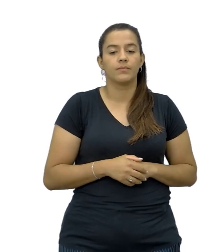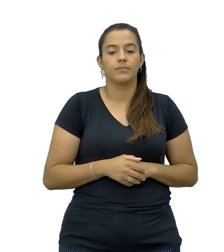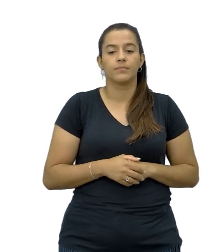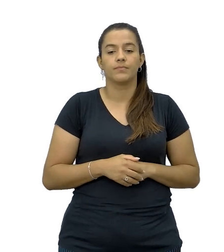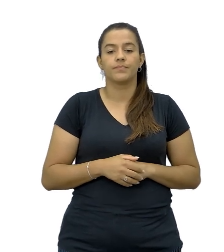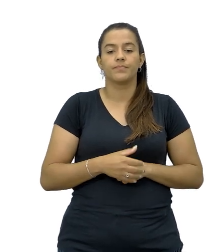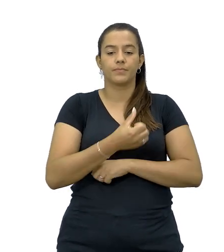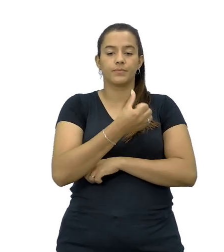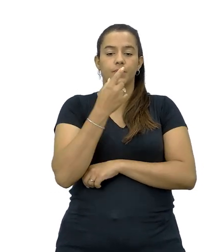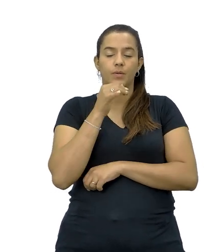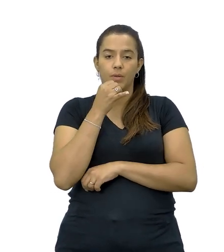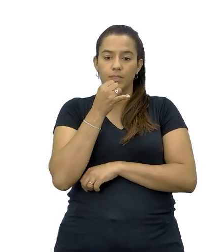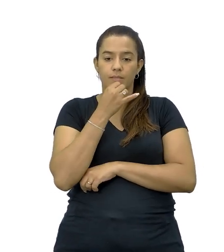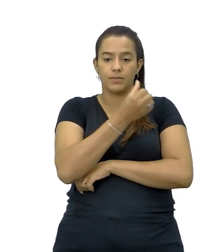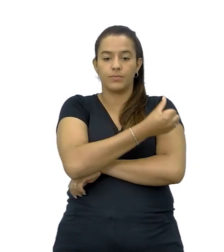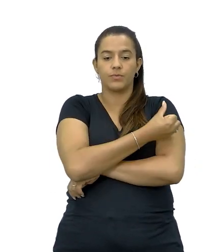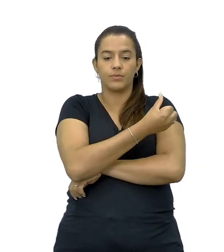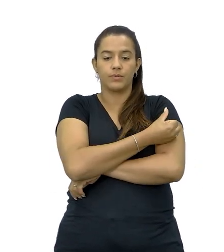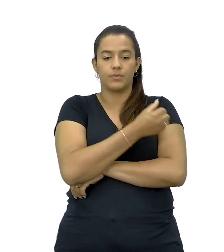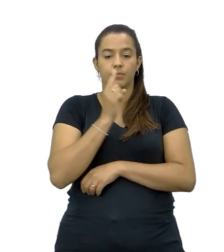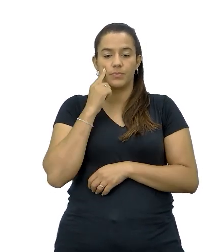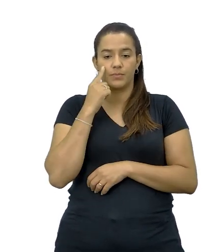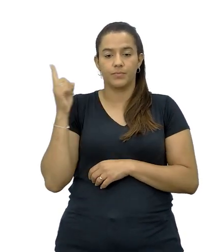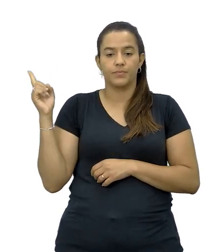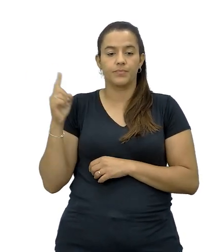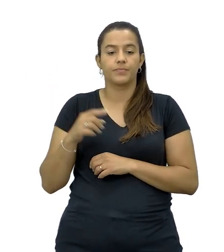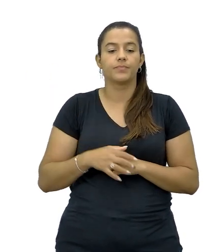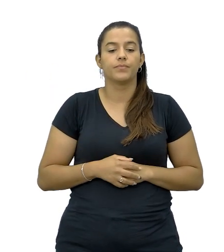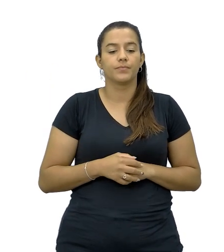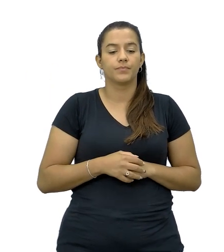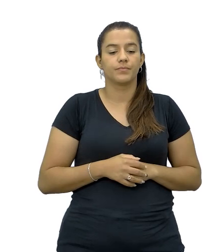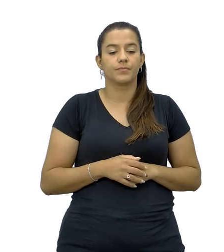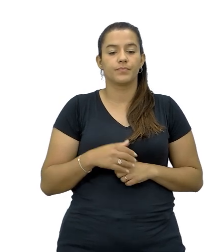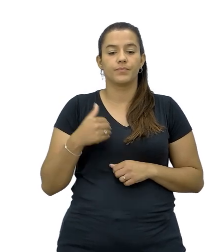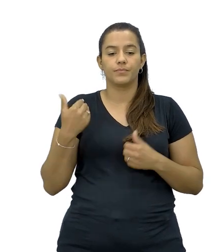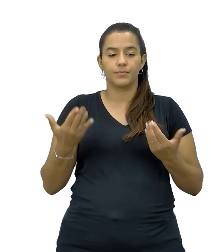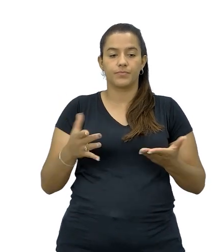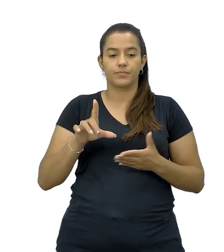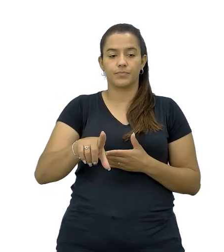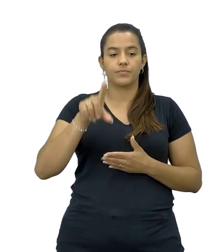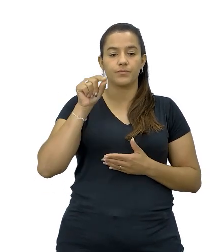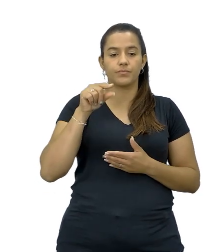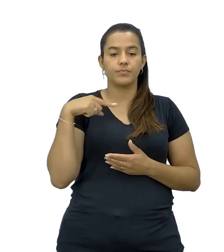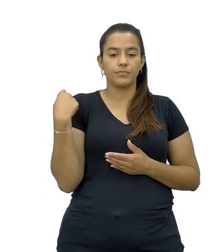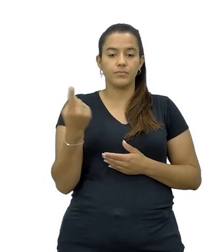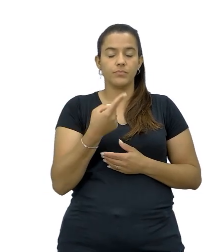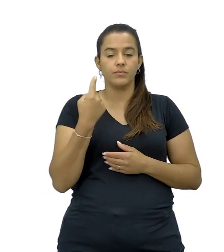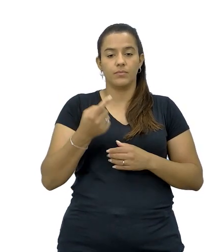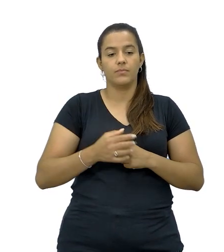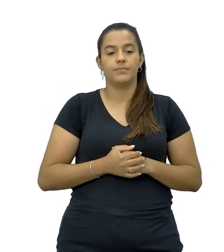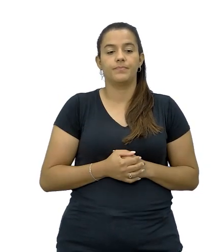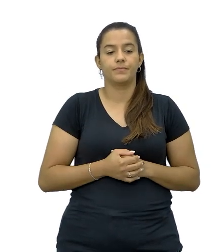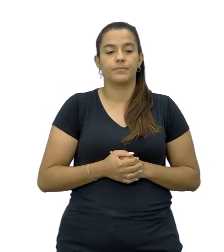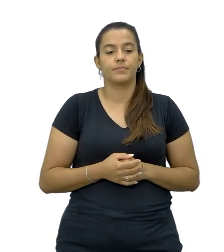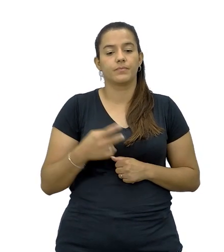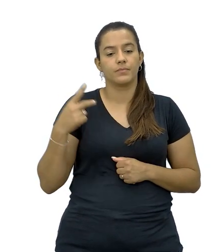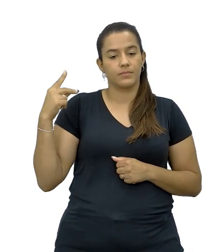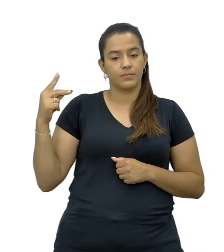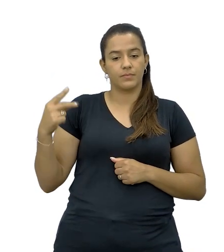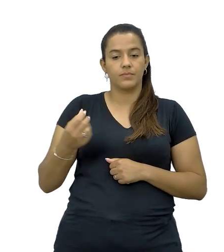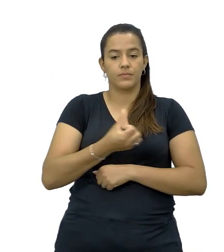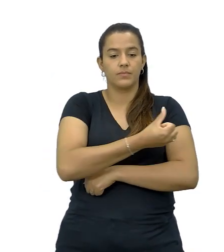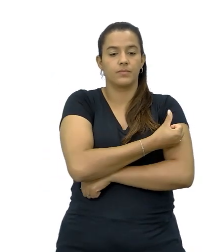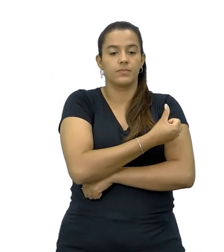desculpa. Exemplo aqui, o 6º ano, tá bom? Então, vamos ver qual foi escolhida por nós. Então, aqui do 6º ano,